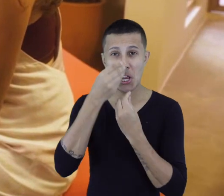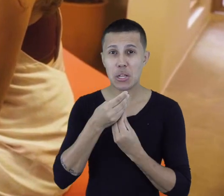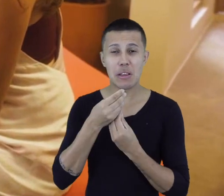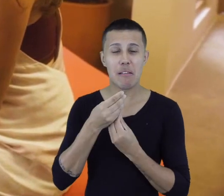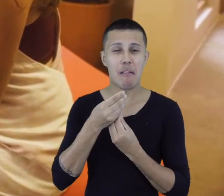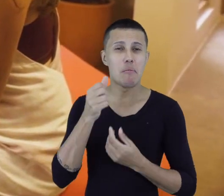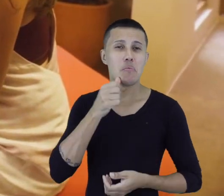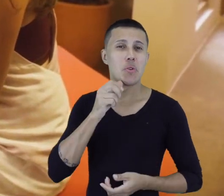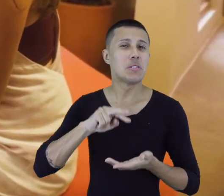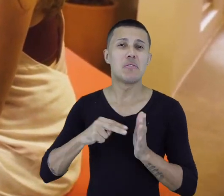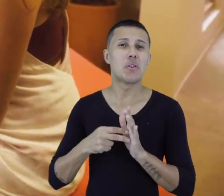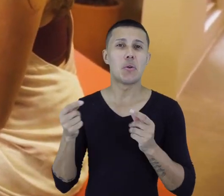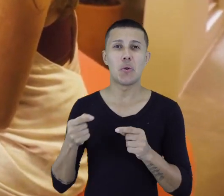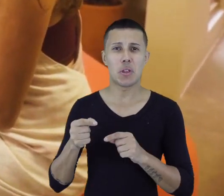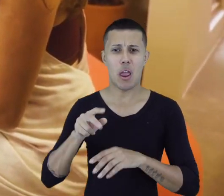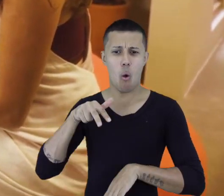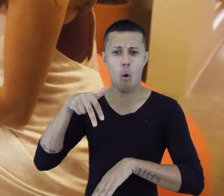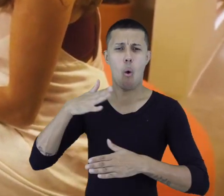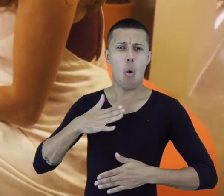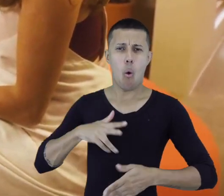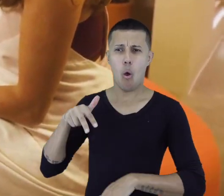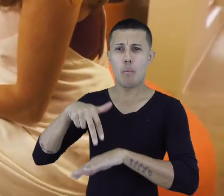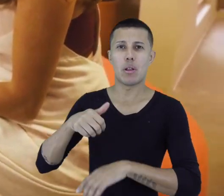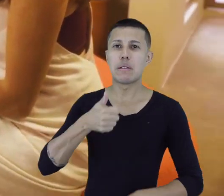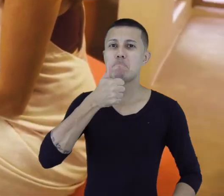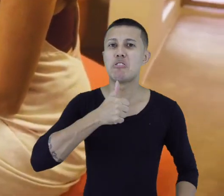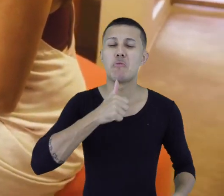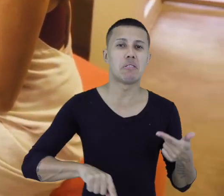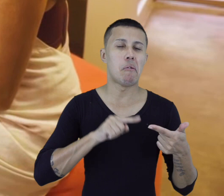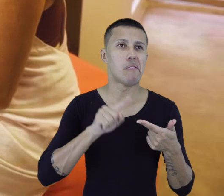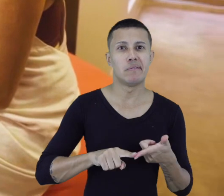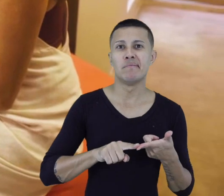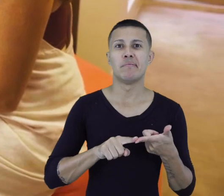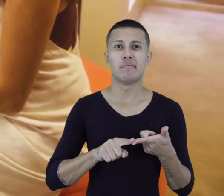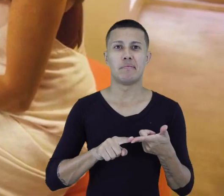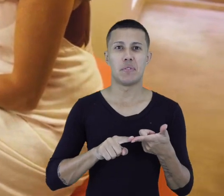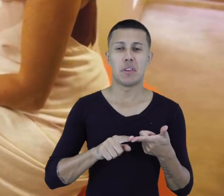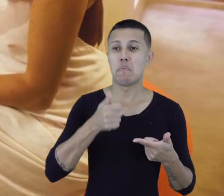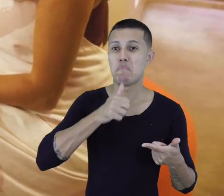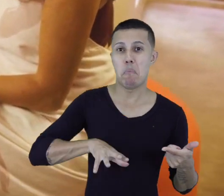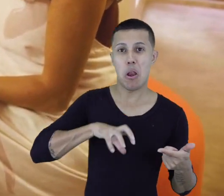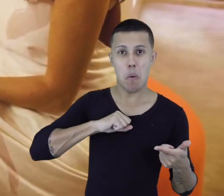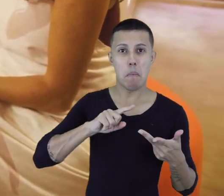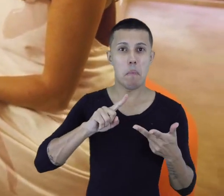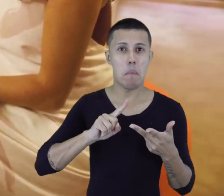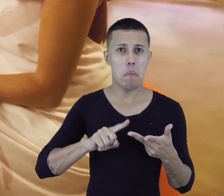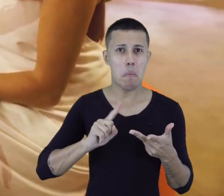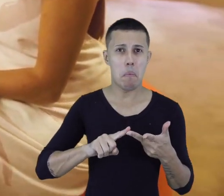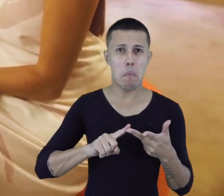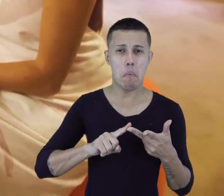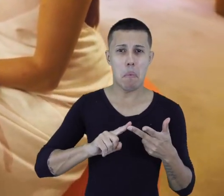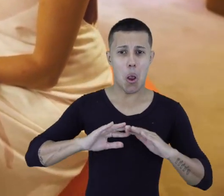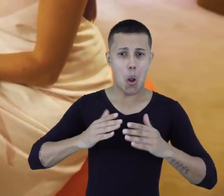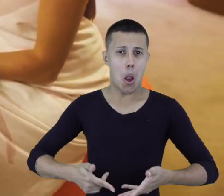sobre performar esse corpo, né? Falar de menstruação, falar de menopausa, falar de puerpério, não é